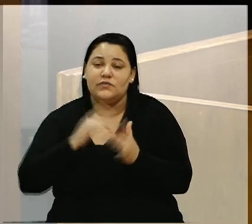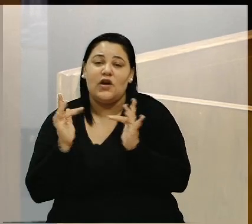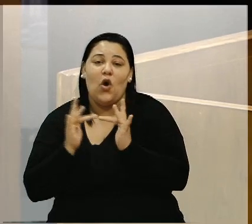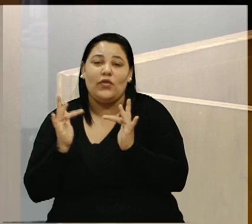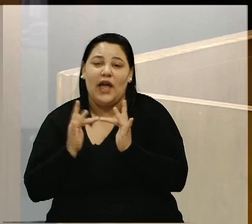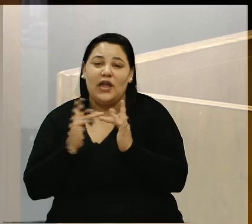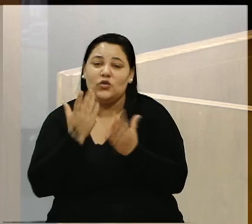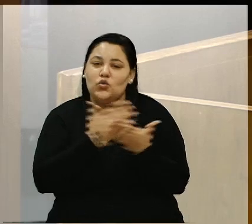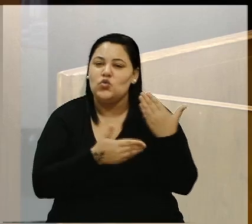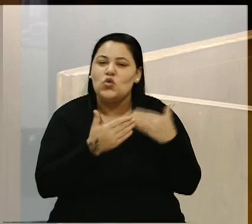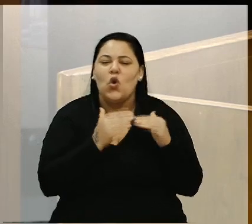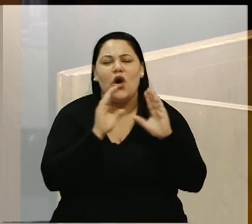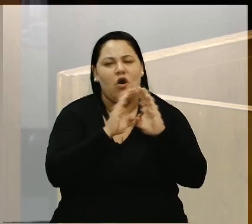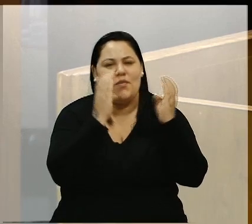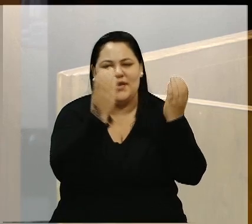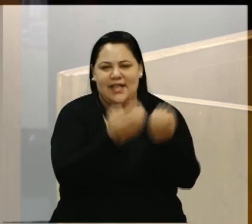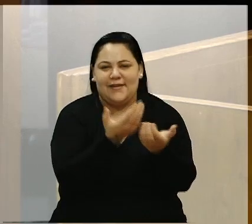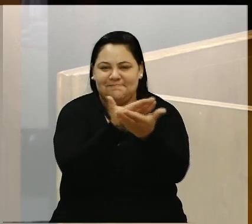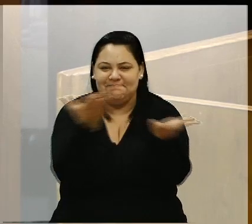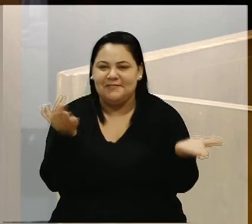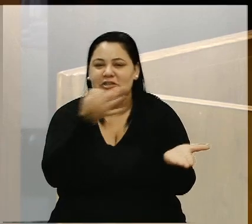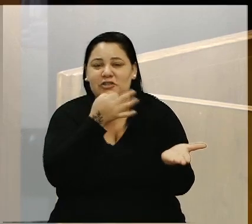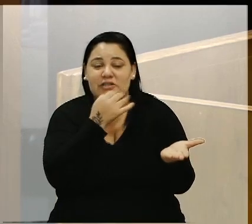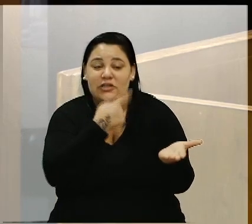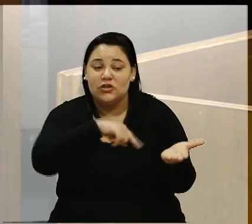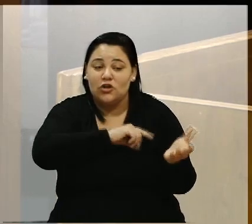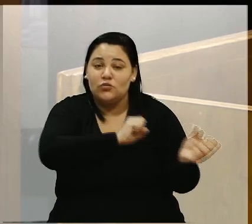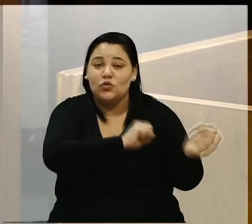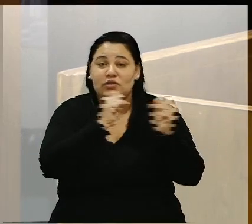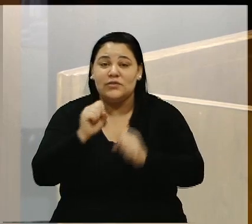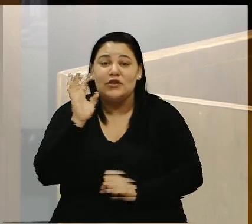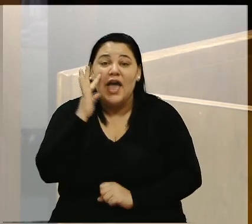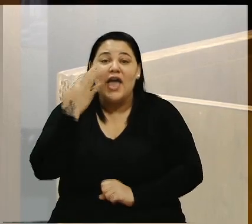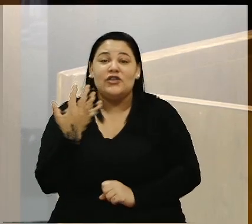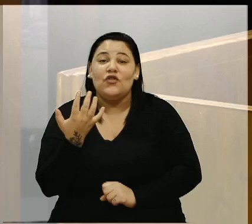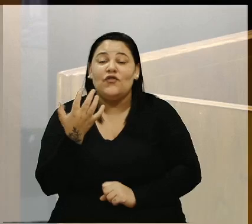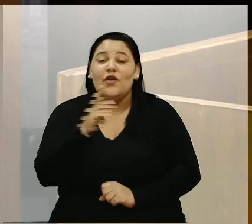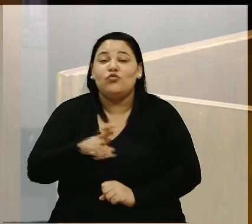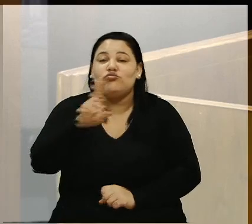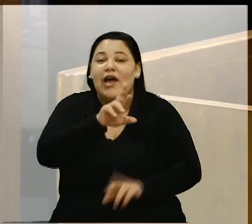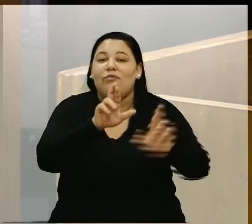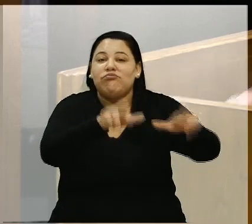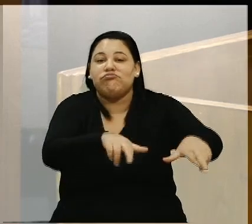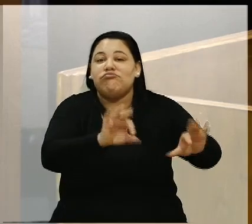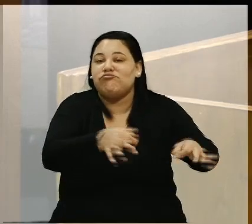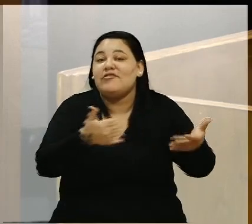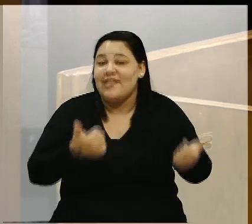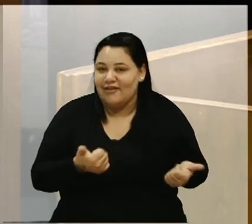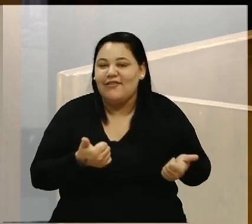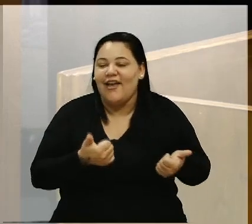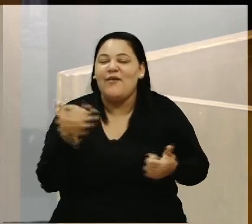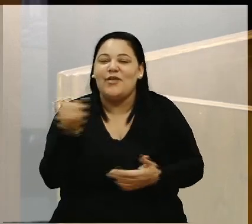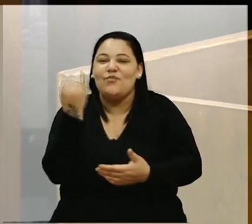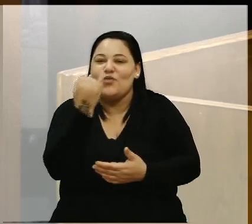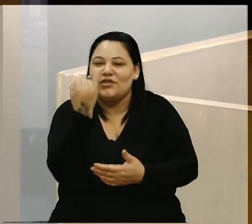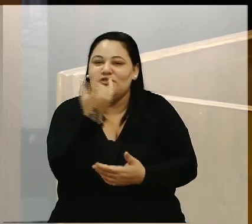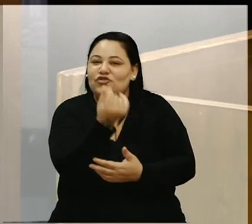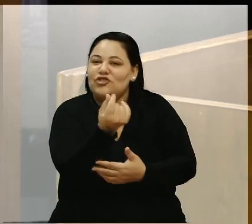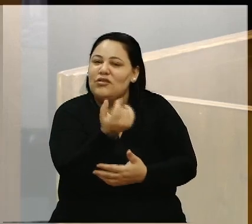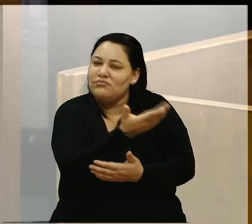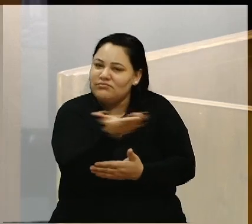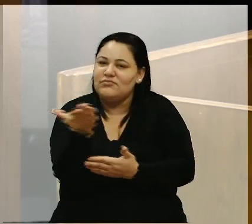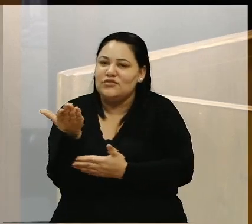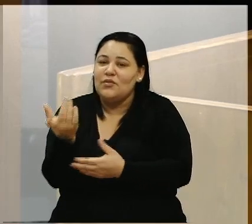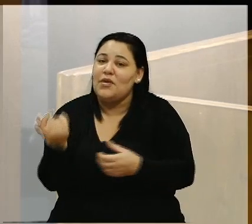com toda a comunidade para que a gente possa decidir aonde esse dinheiro tão importante que é das pessoas para que